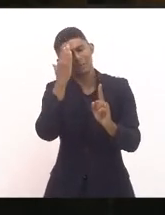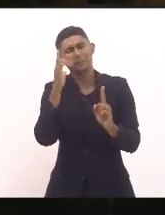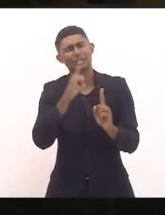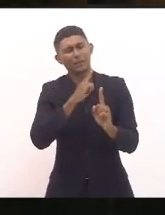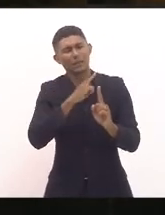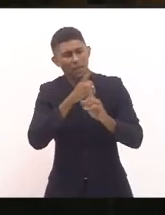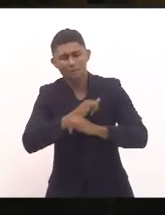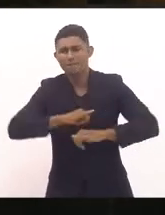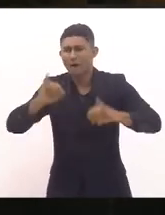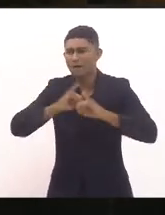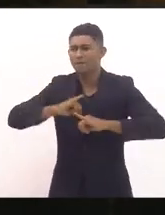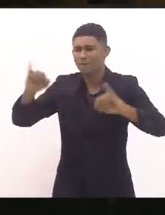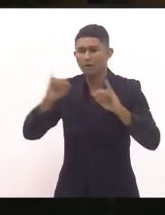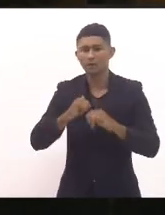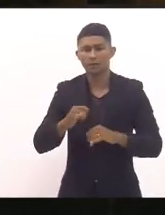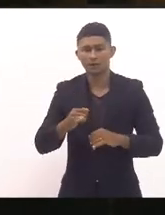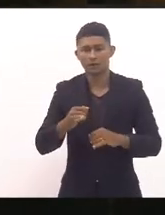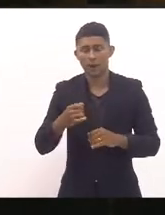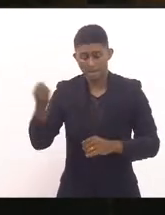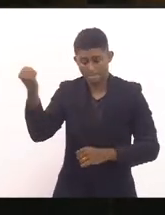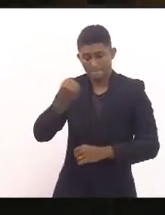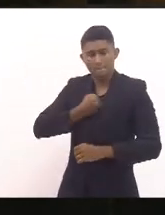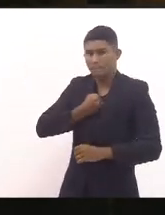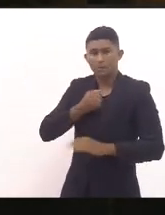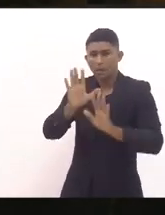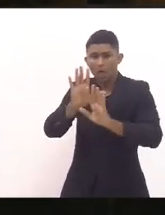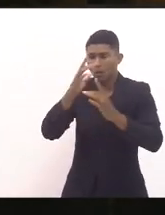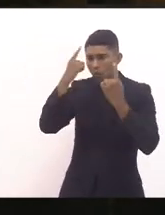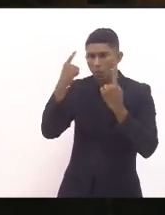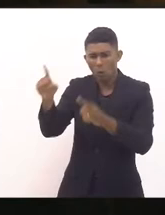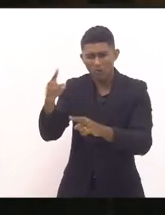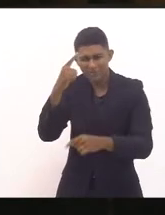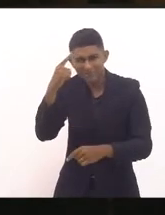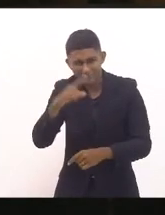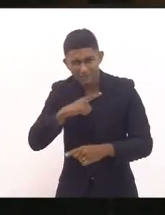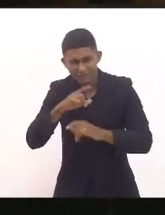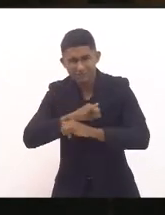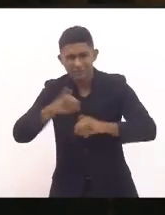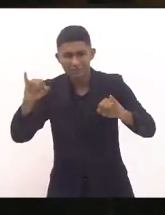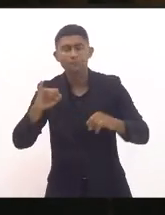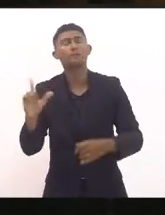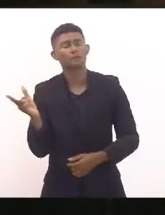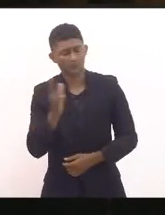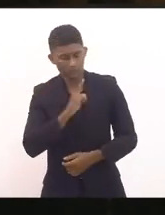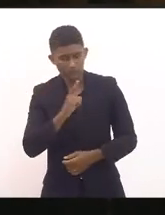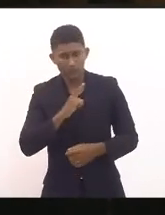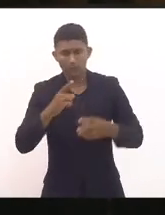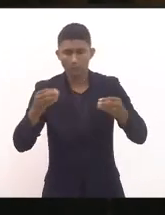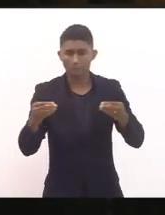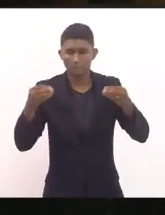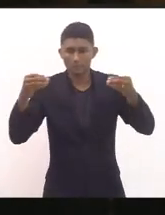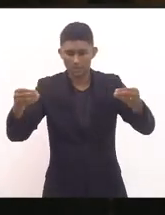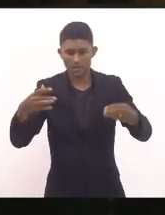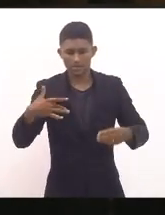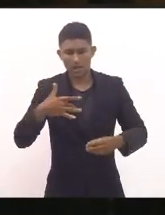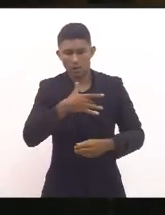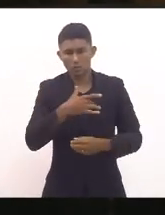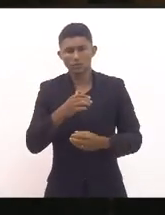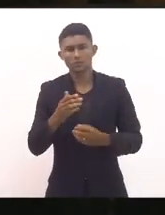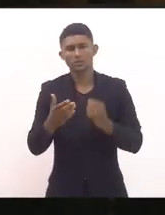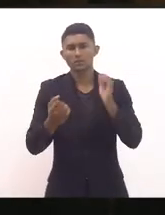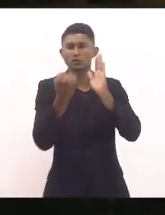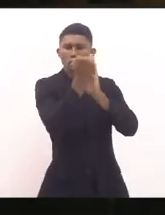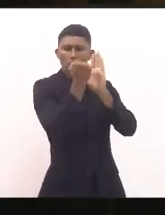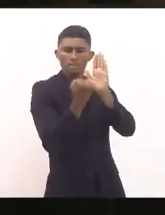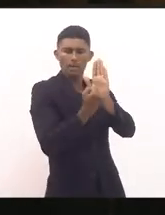de prevenção ao suicídio, o boletim epidemiológico número 33, publicado pelo Ministério da Saúde,